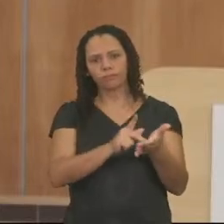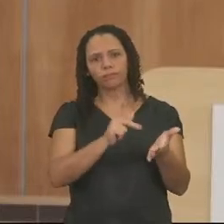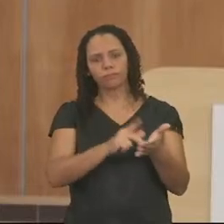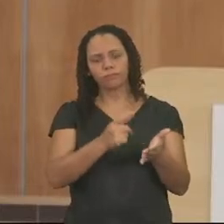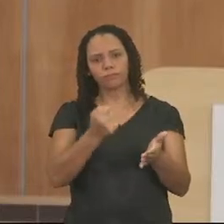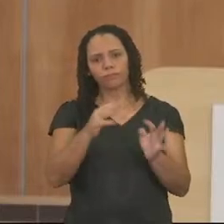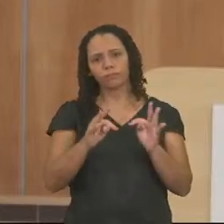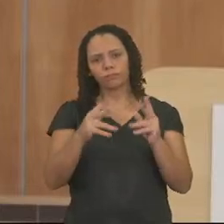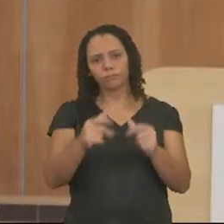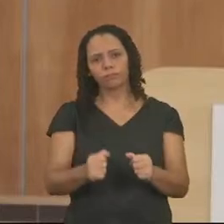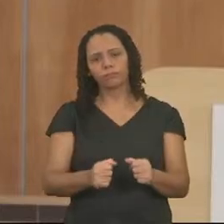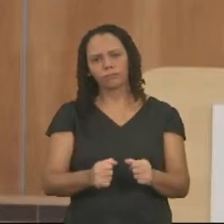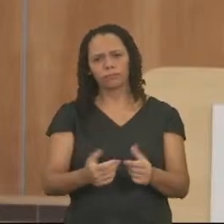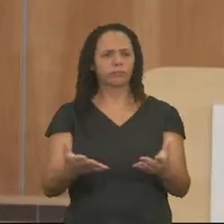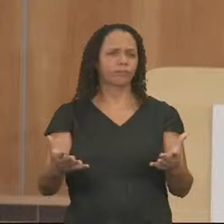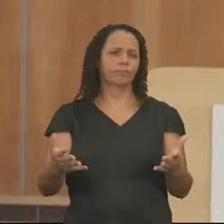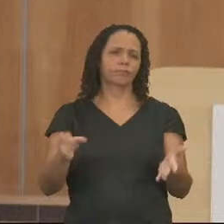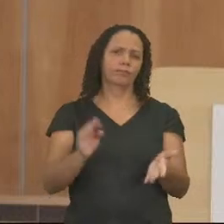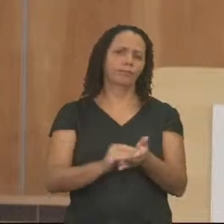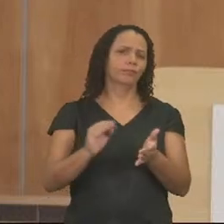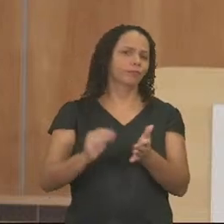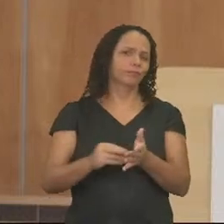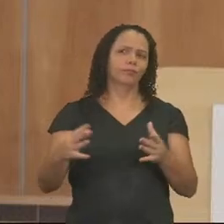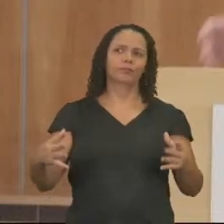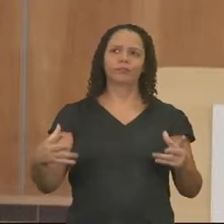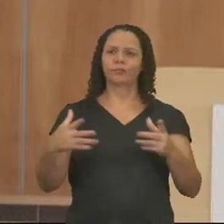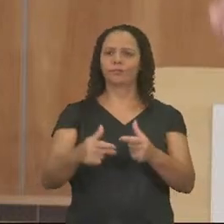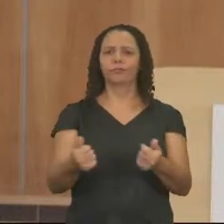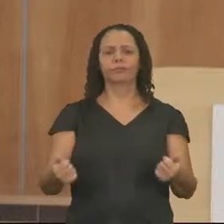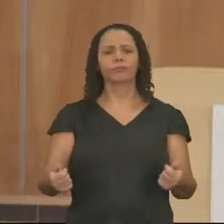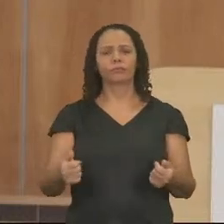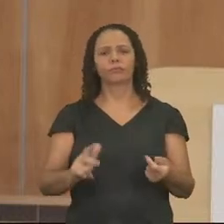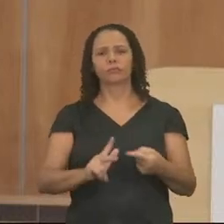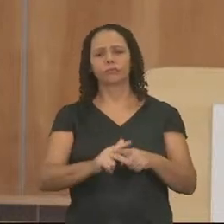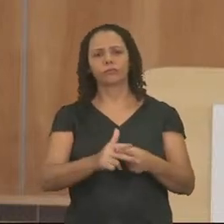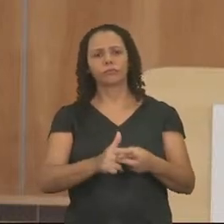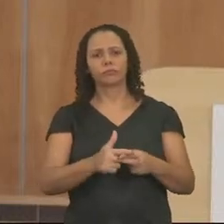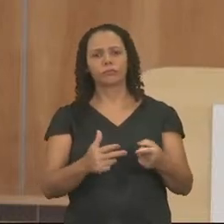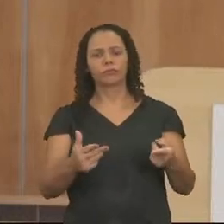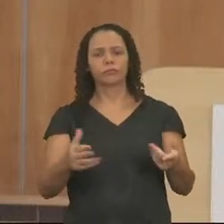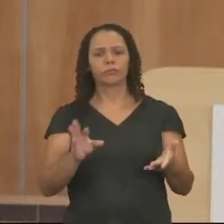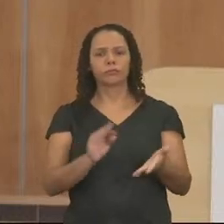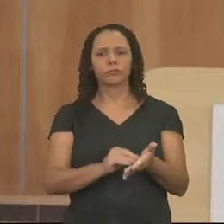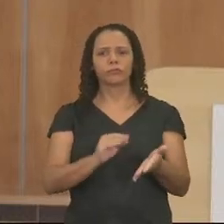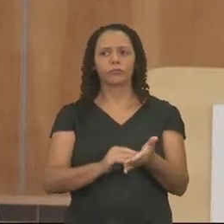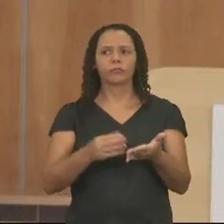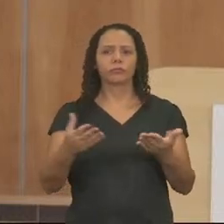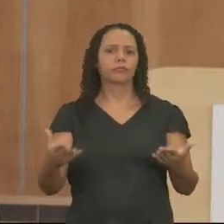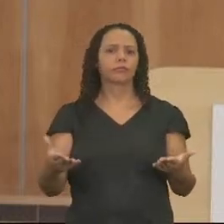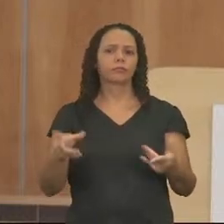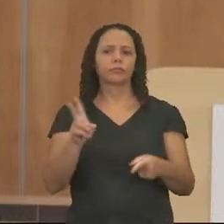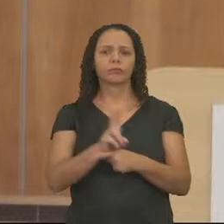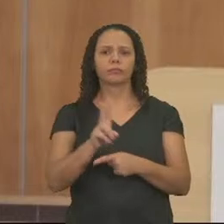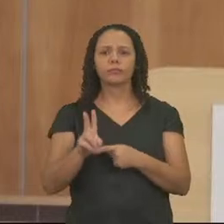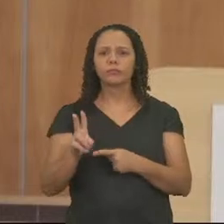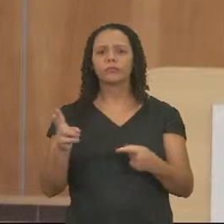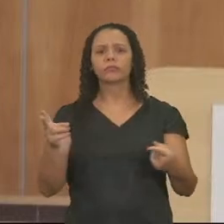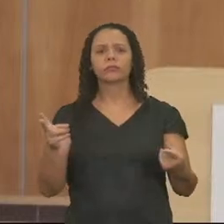quadras. Aliás, falta tudo, né? Falta manutenção, falta